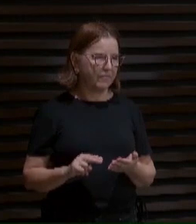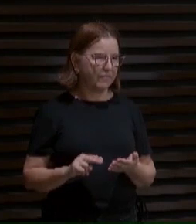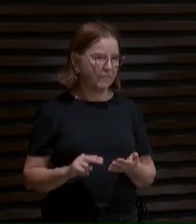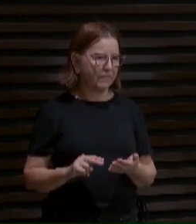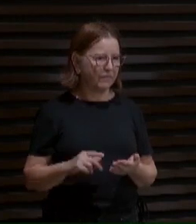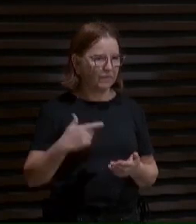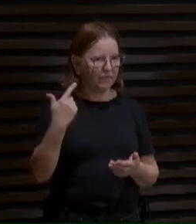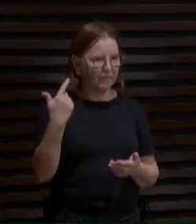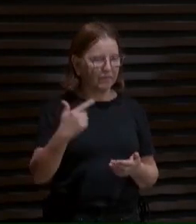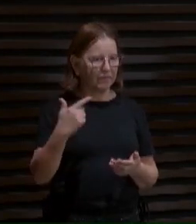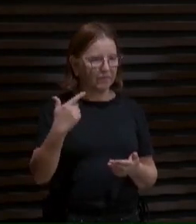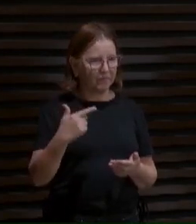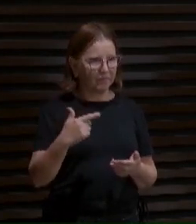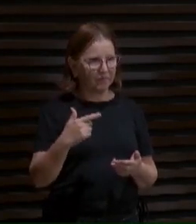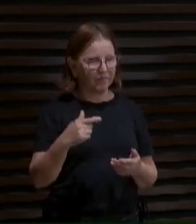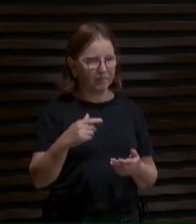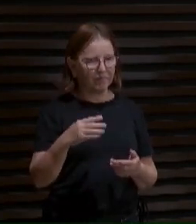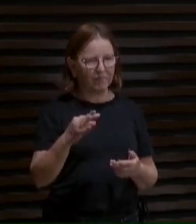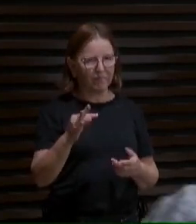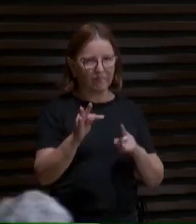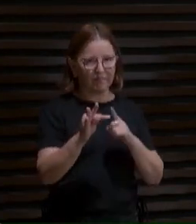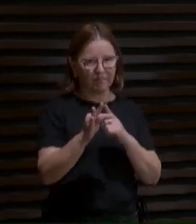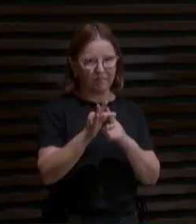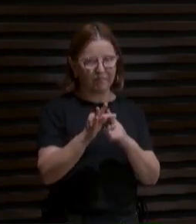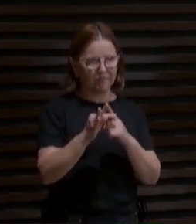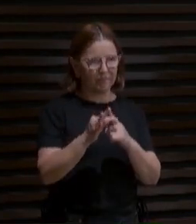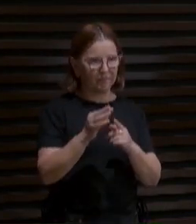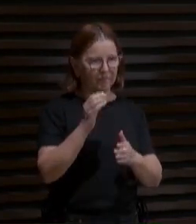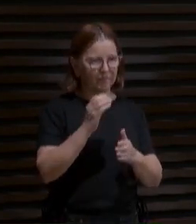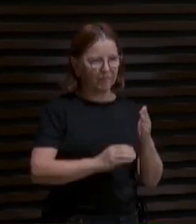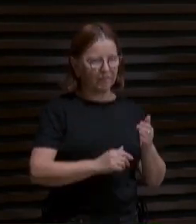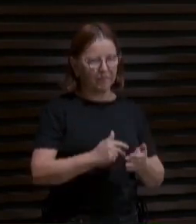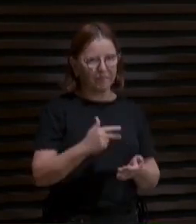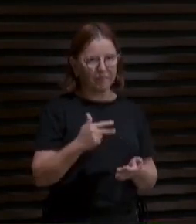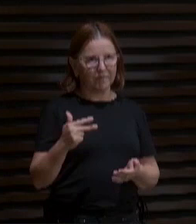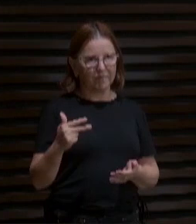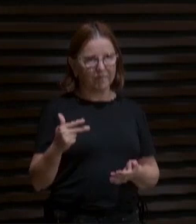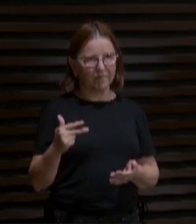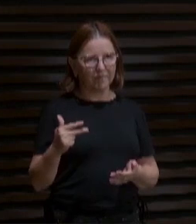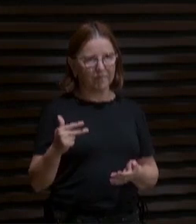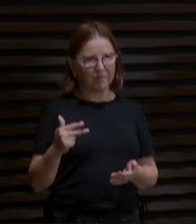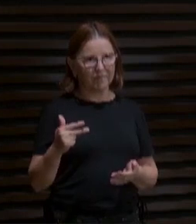epístola de Timóteo, capítulo 3.